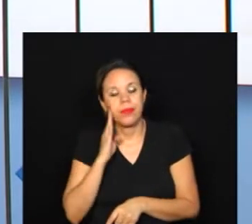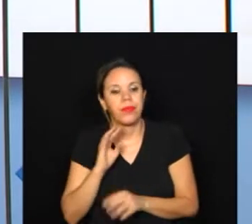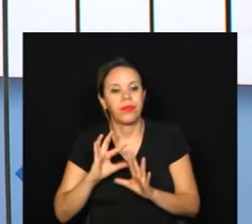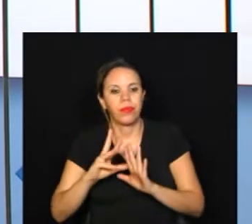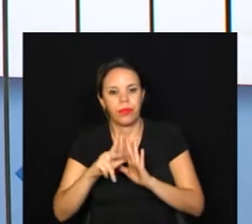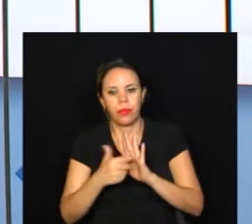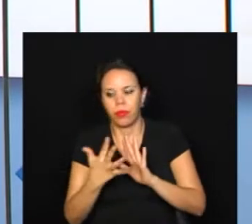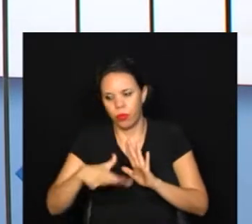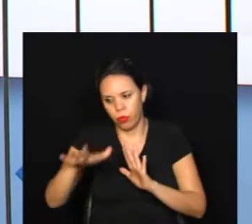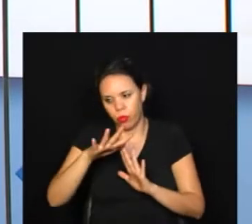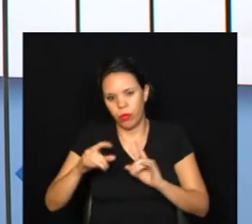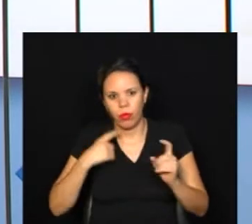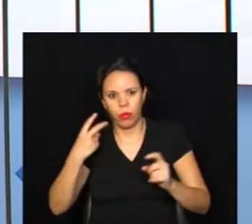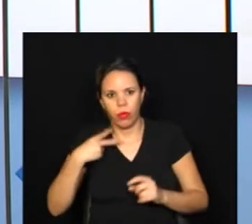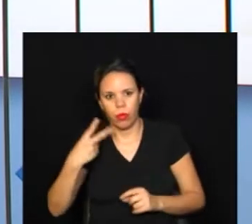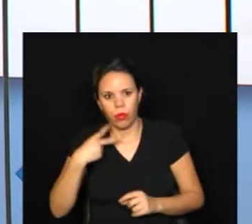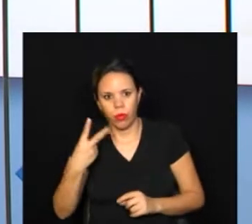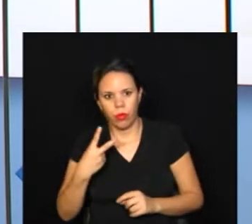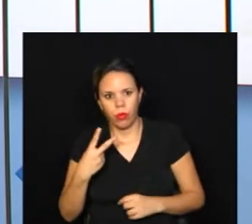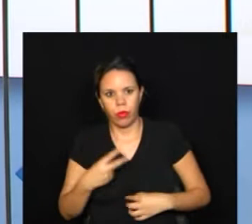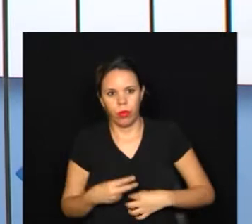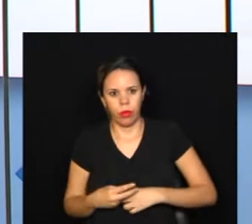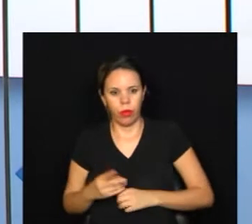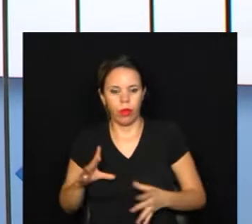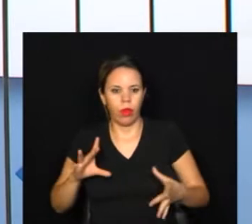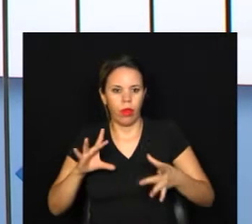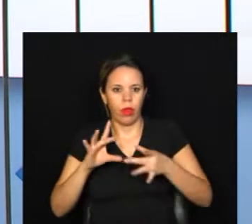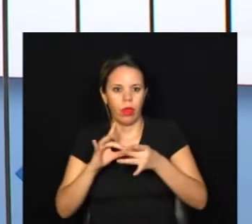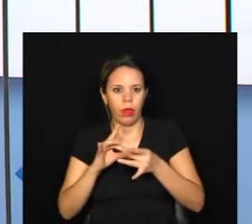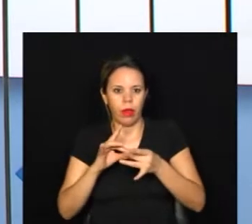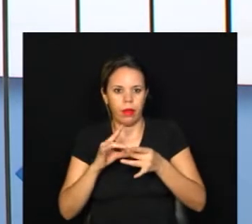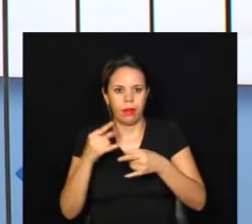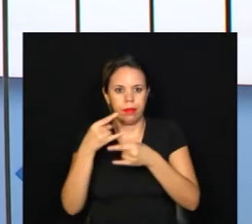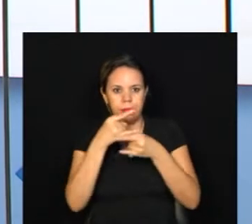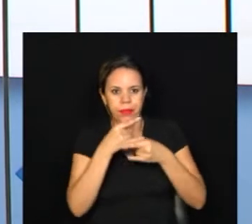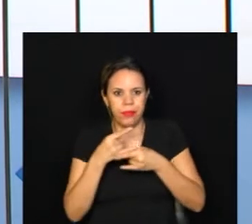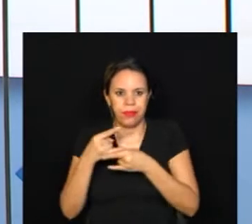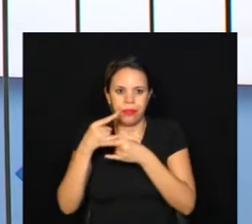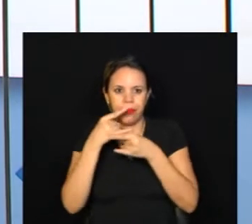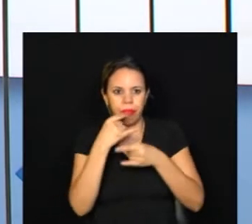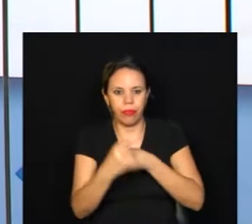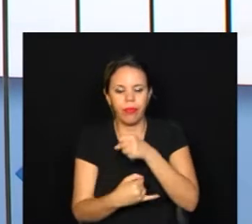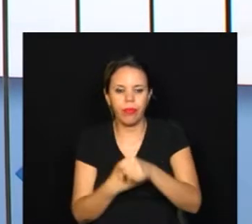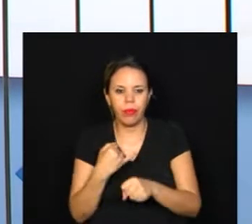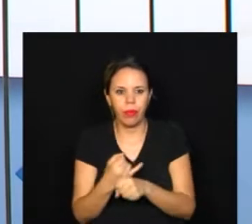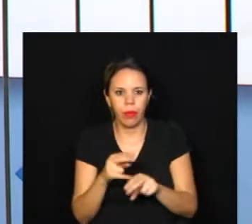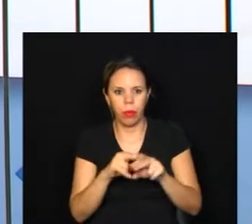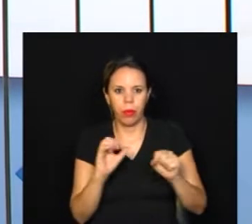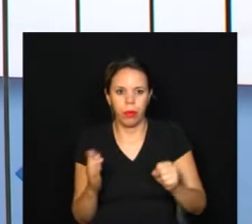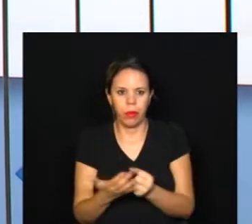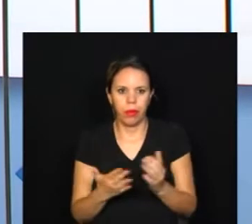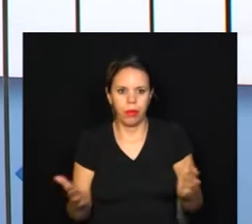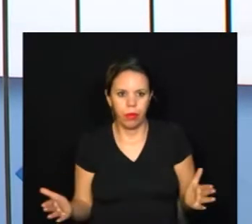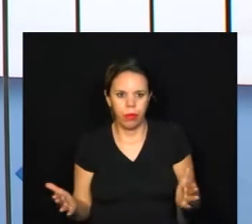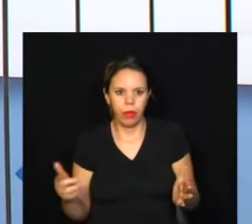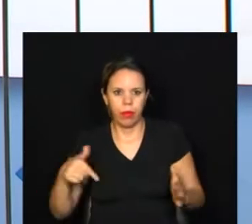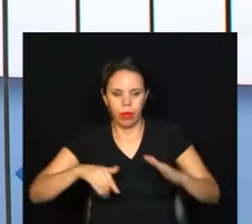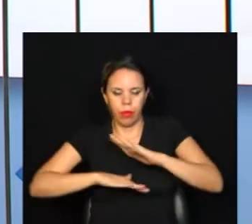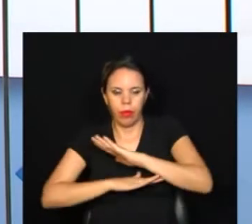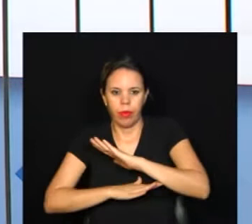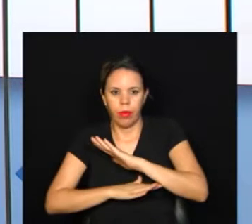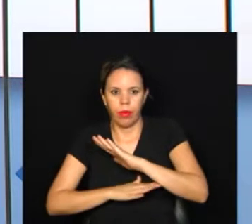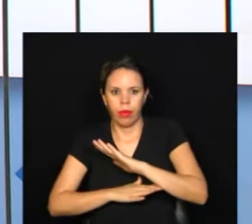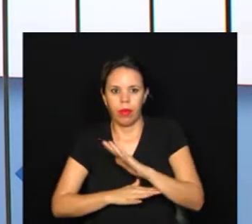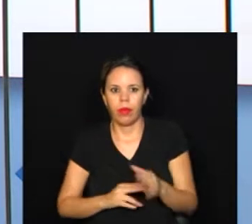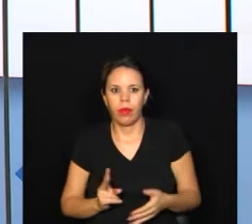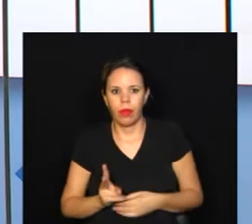demais vereadores, eles estarão conectados pelo Zoom, porque em decorrência da Covid, a Câmara